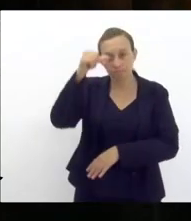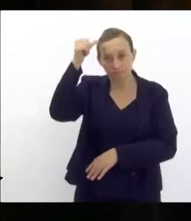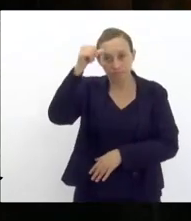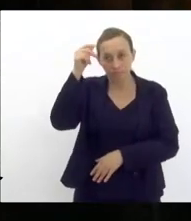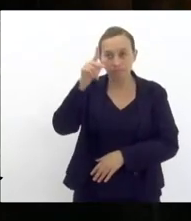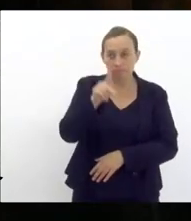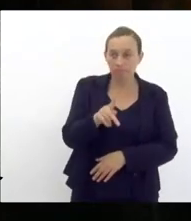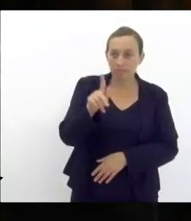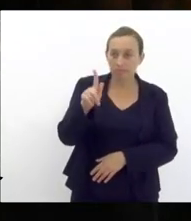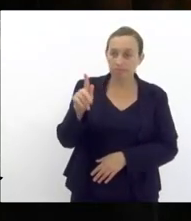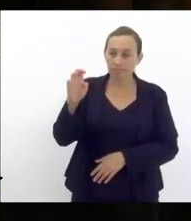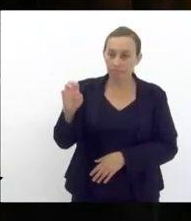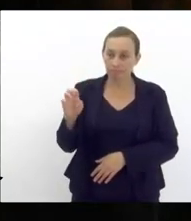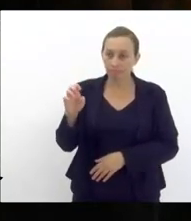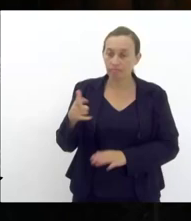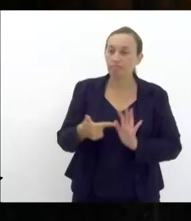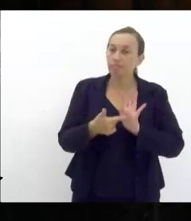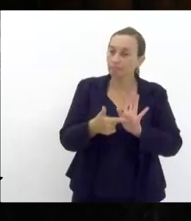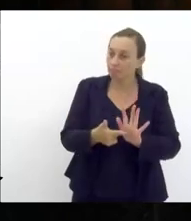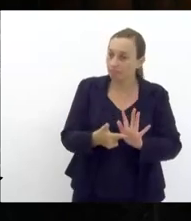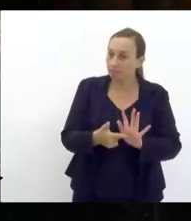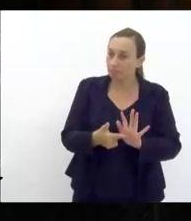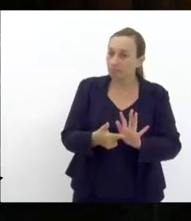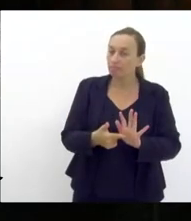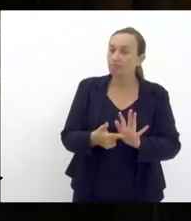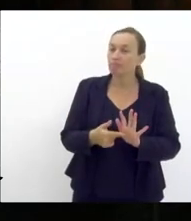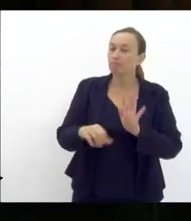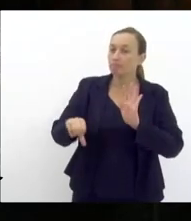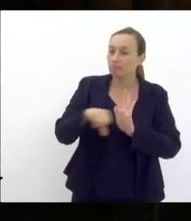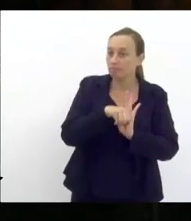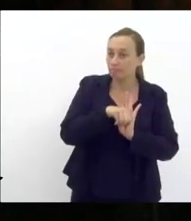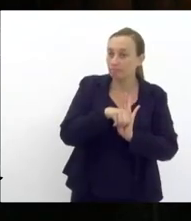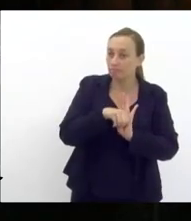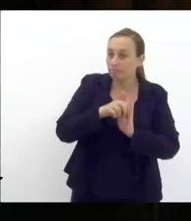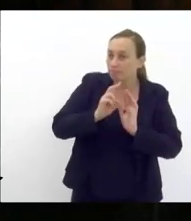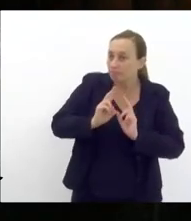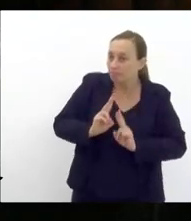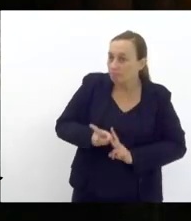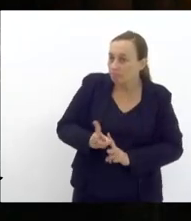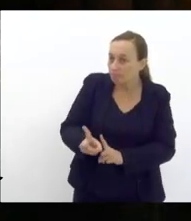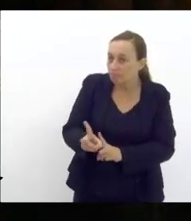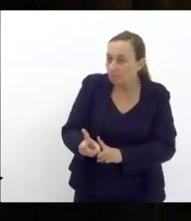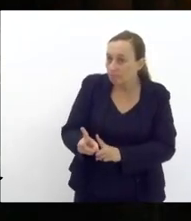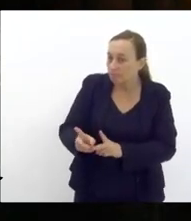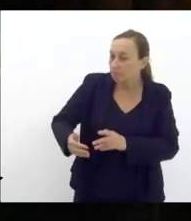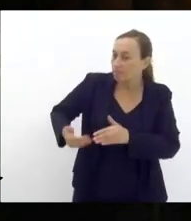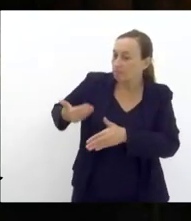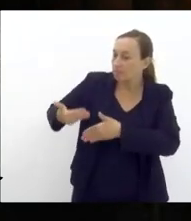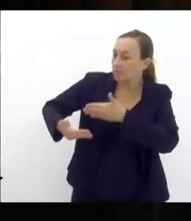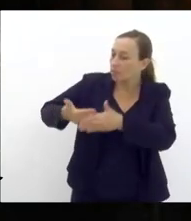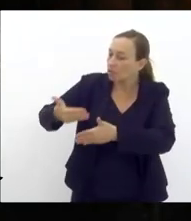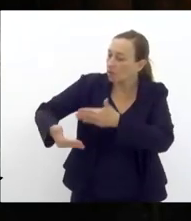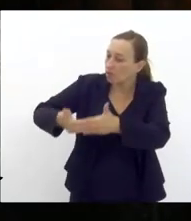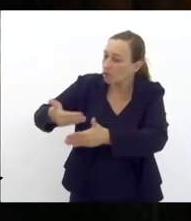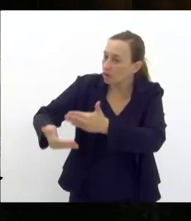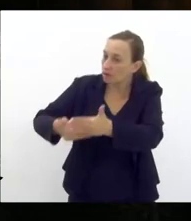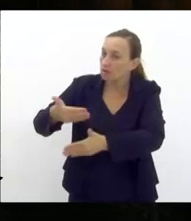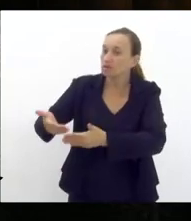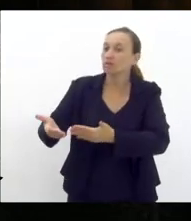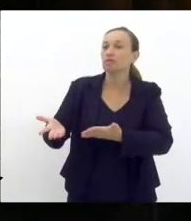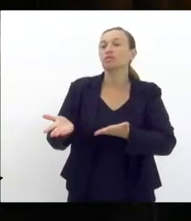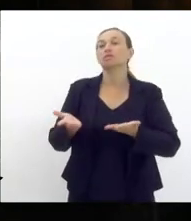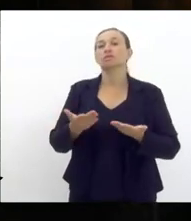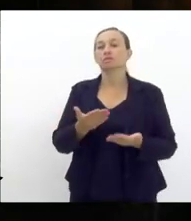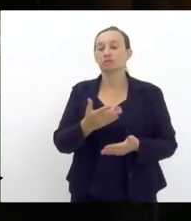pgr diz que há indícios de que os crimes continuaram Mesmo durante o exercício do